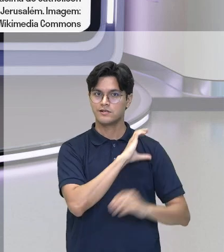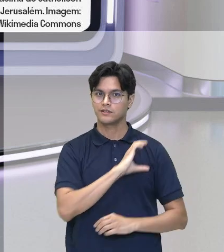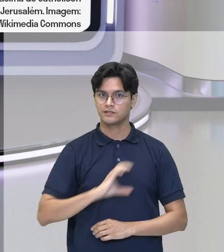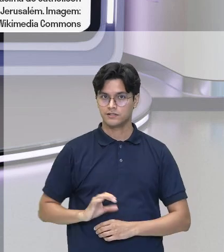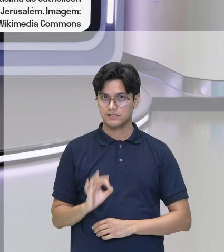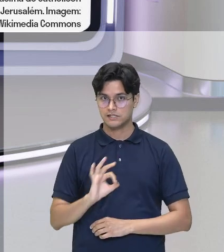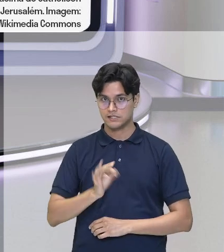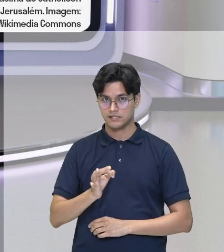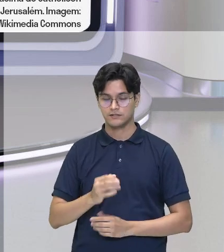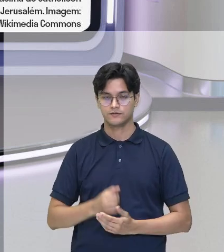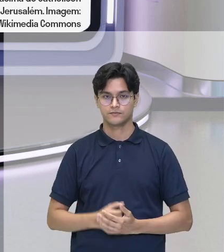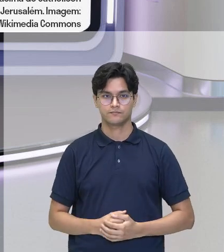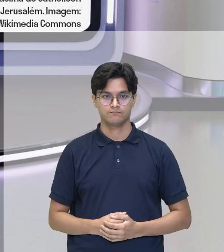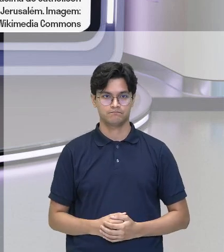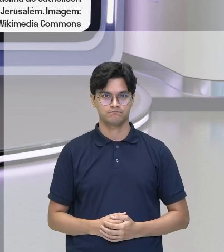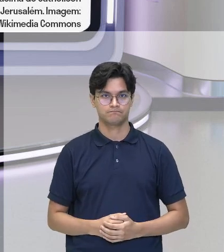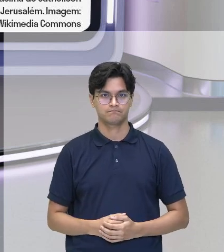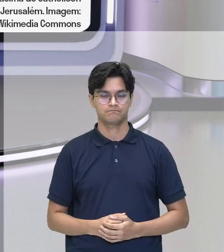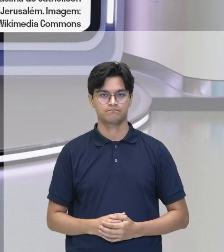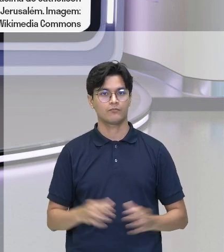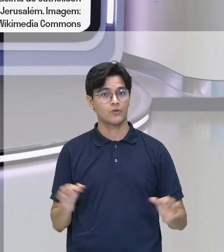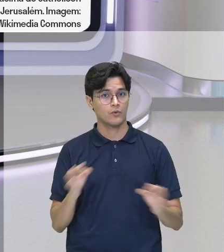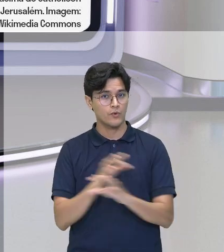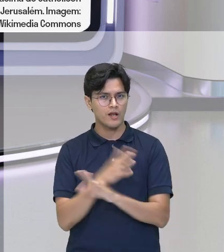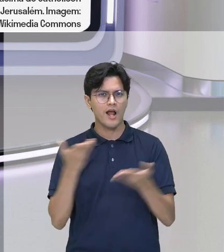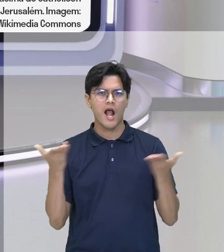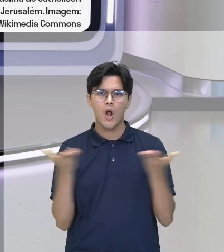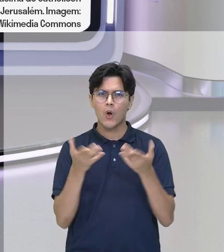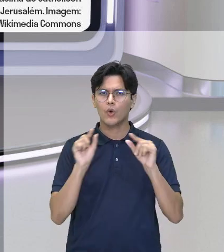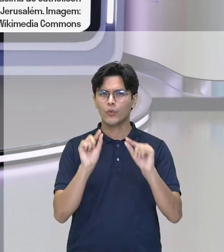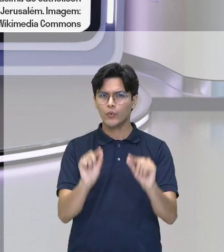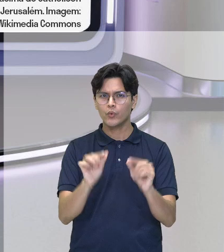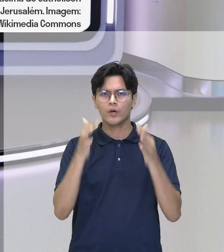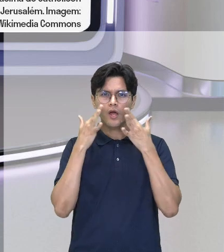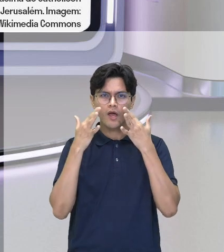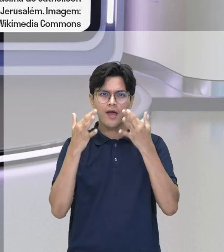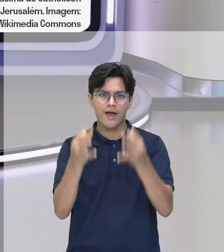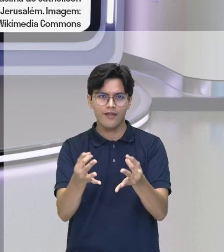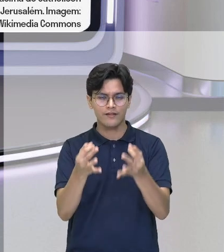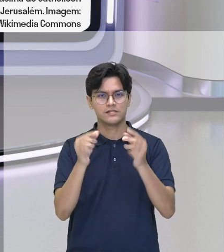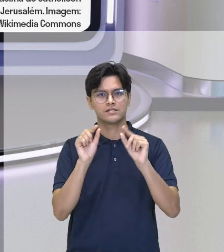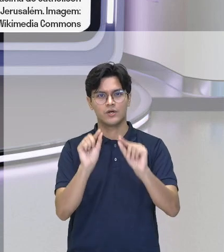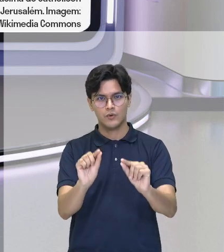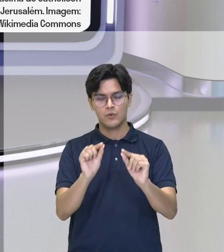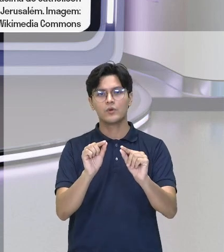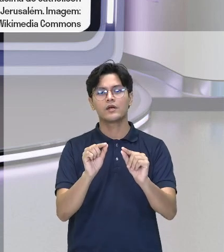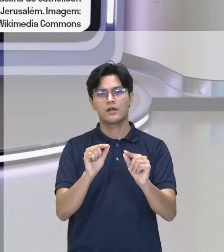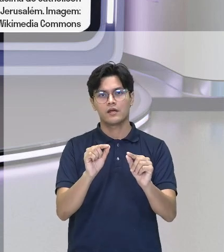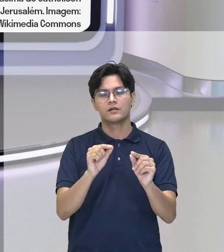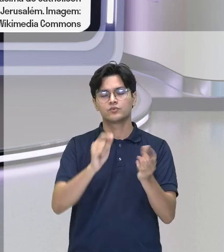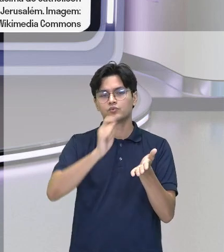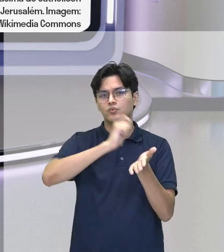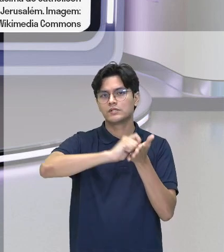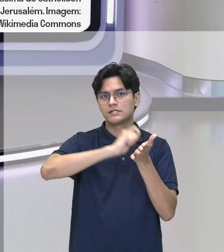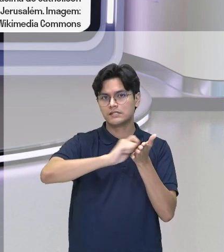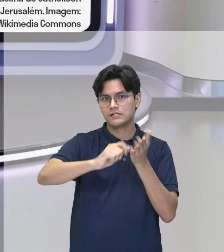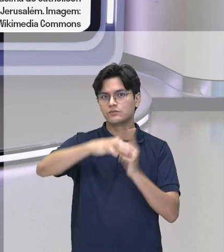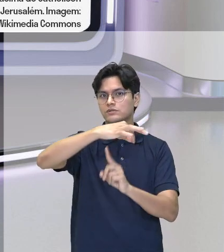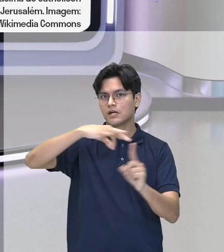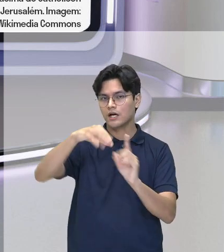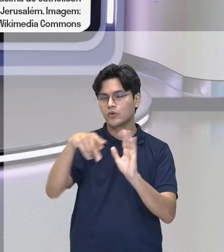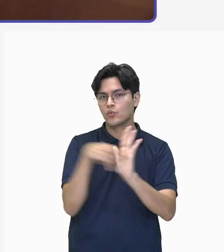Feito isso, vamos agora olhar com muita atenção para o escrito sagrado que os